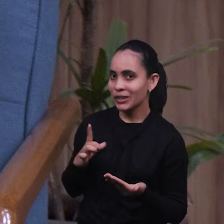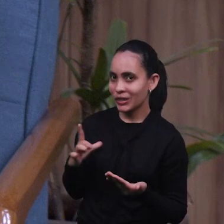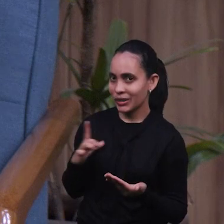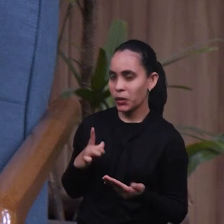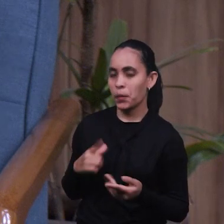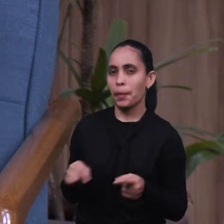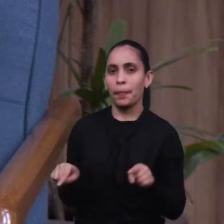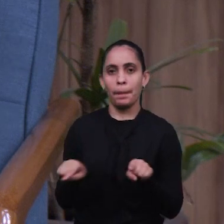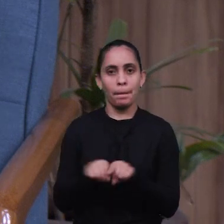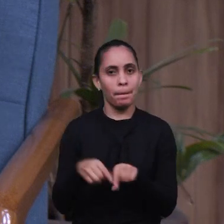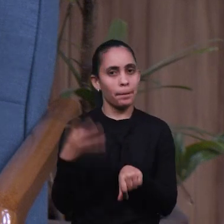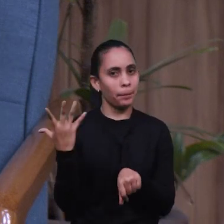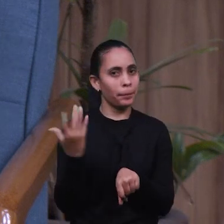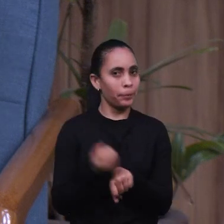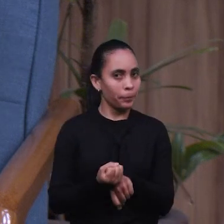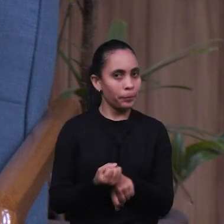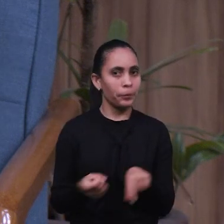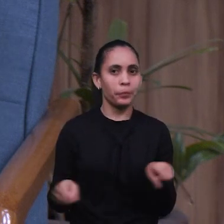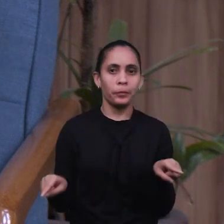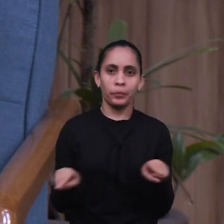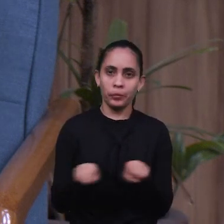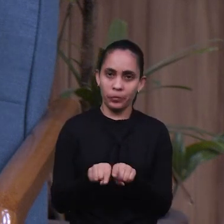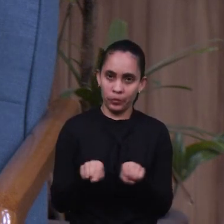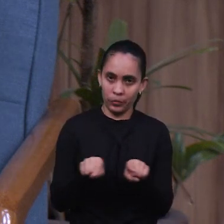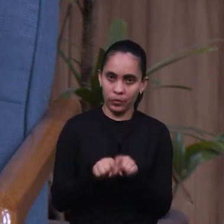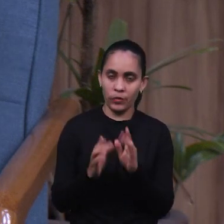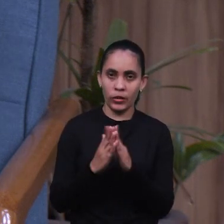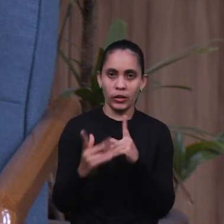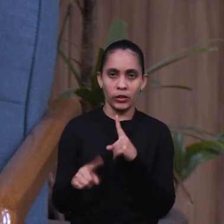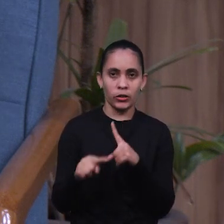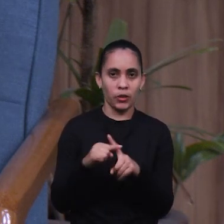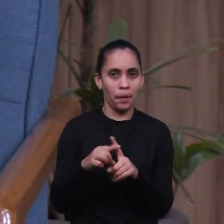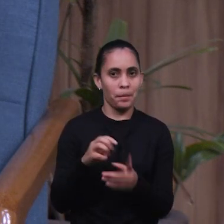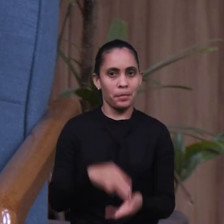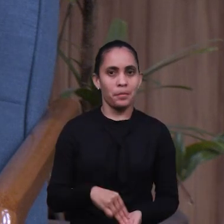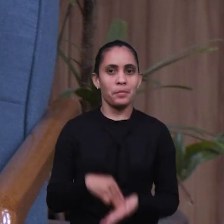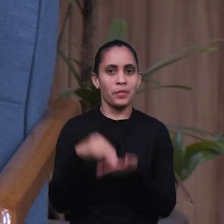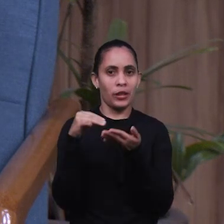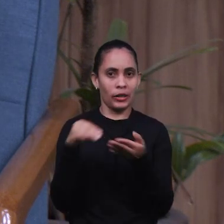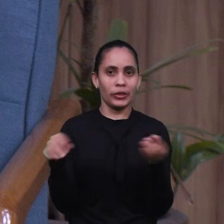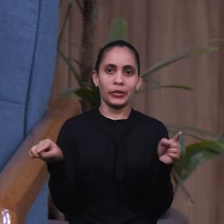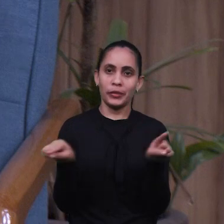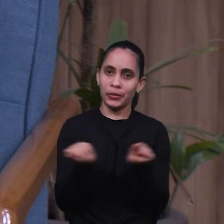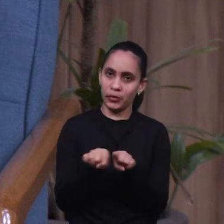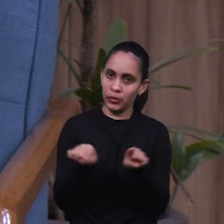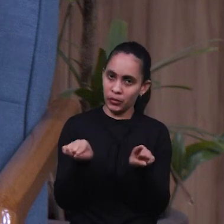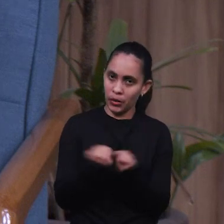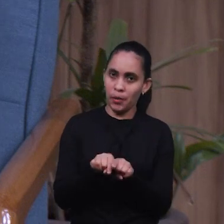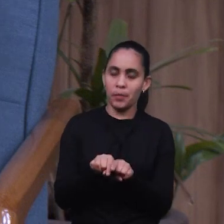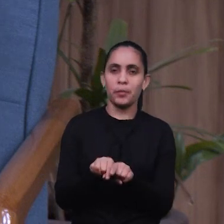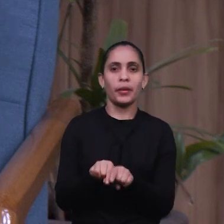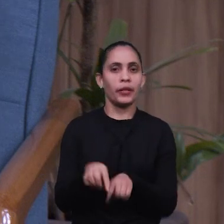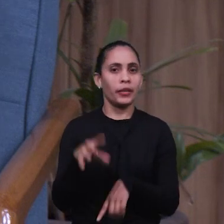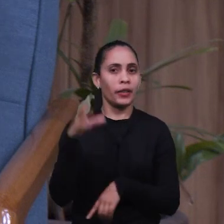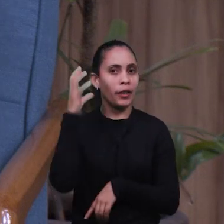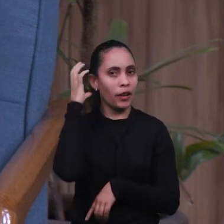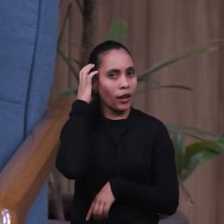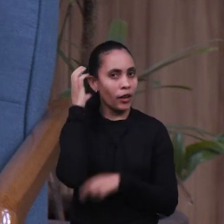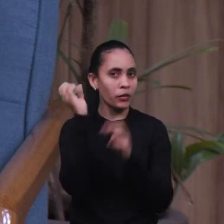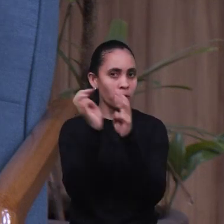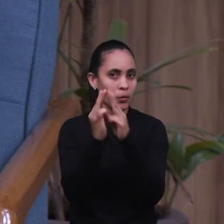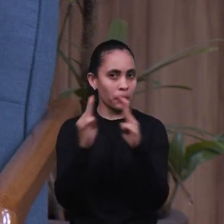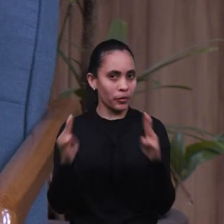lá. E você também pode baixar os nossos aplicativos, tanto o aplicativo da Igreja Cristã Maranata como o aplicativo da